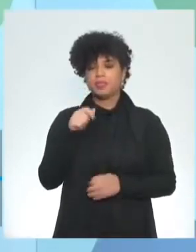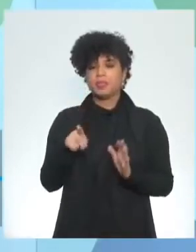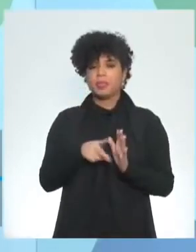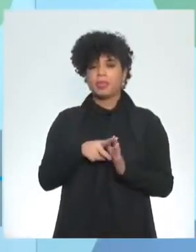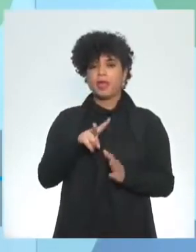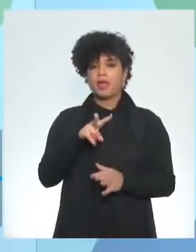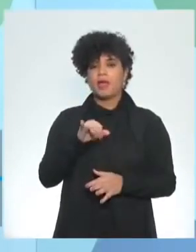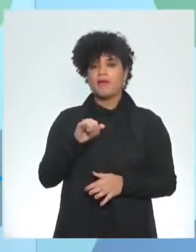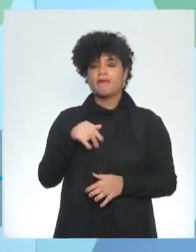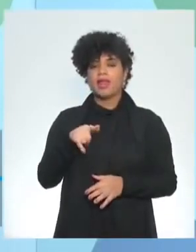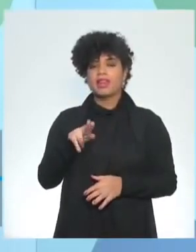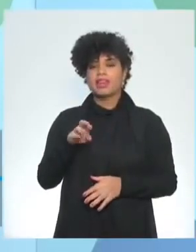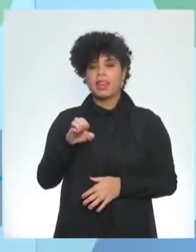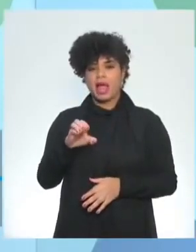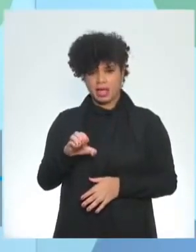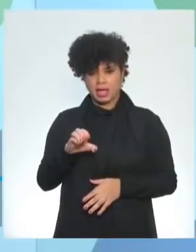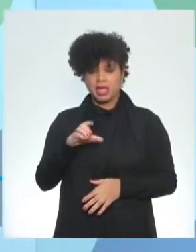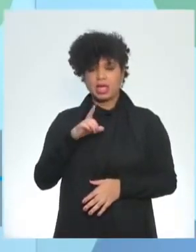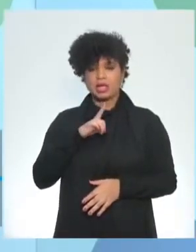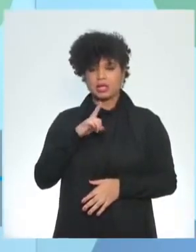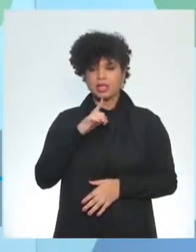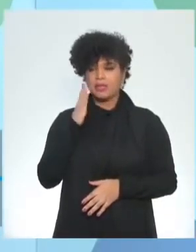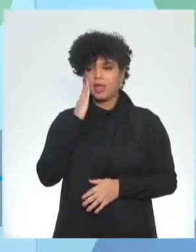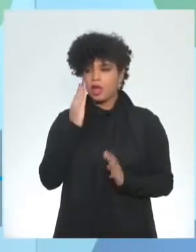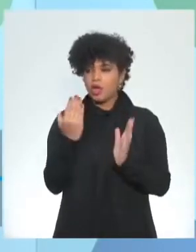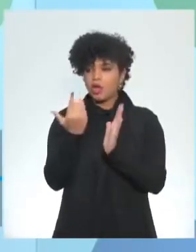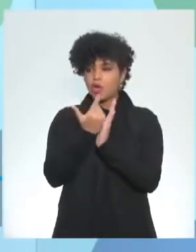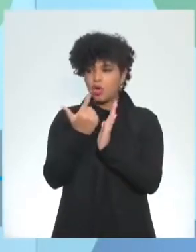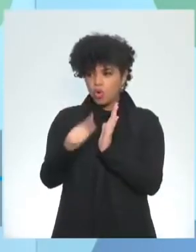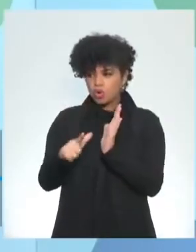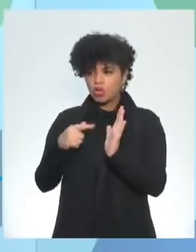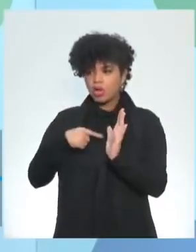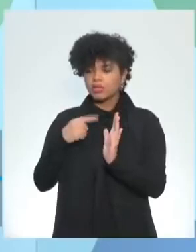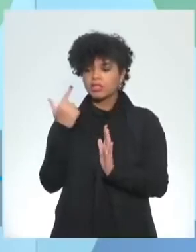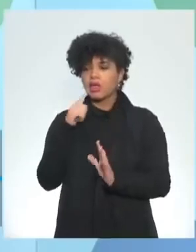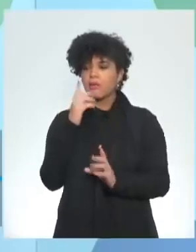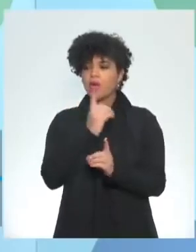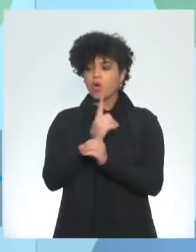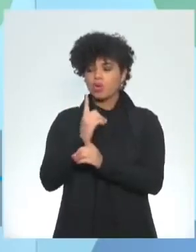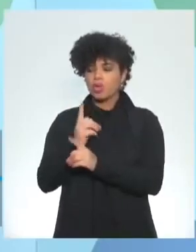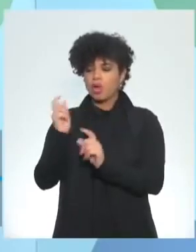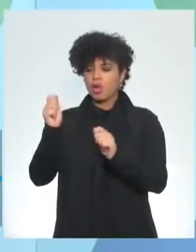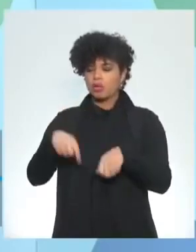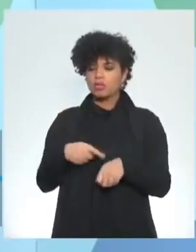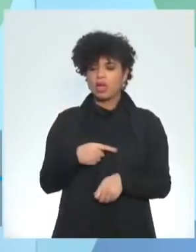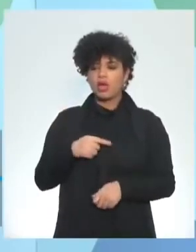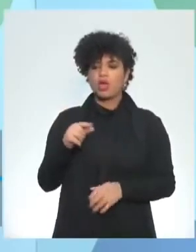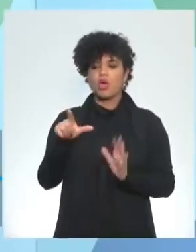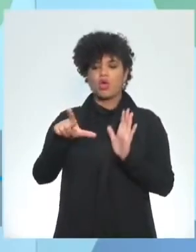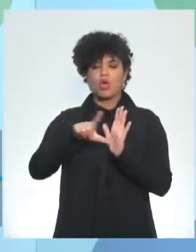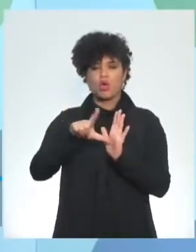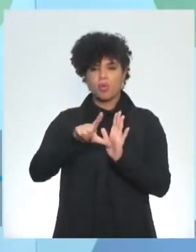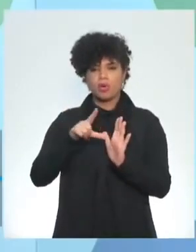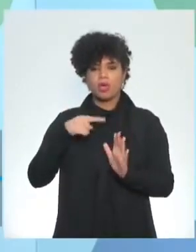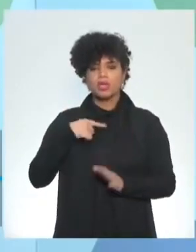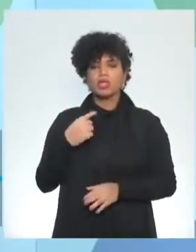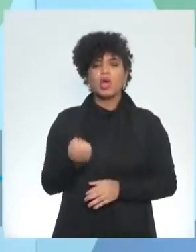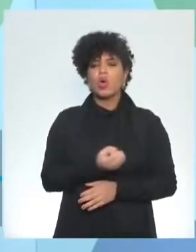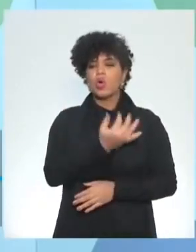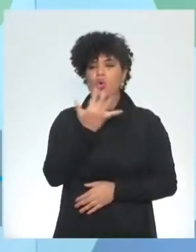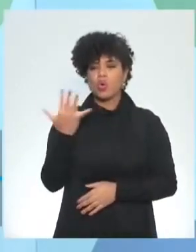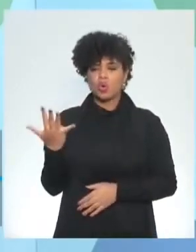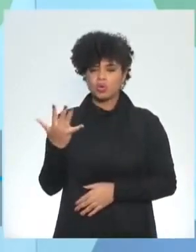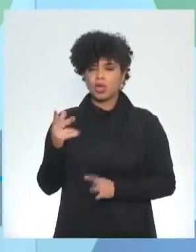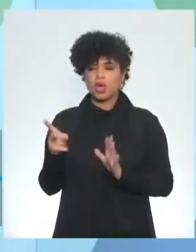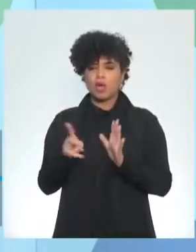vinagre, tem 7% de ácido acético. Será que eu consigo definir e comprovar que realmente tem essa porcentagem do